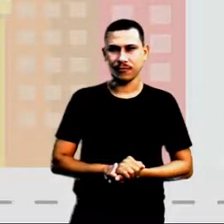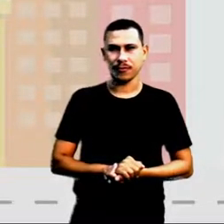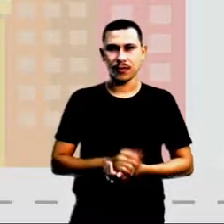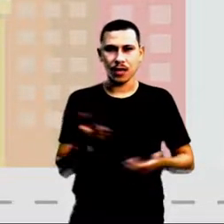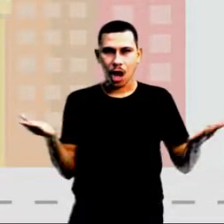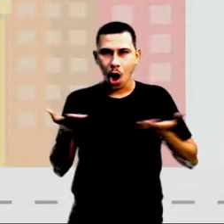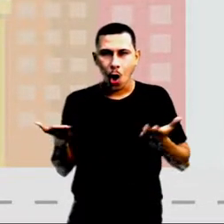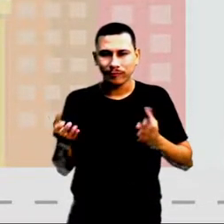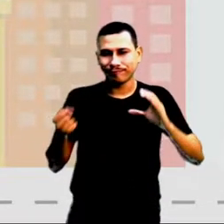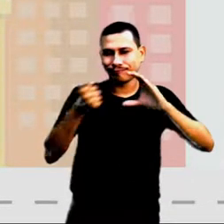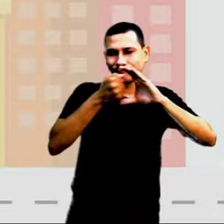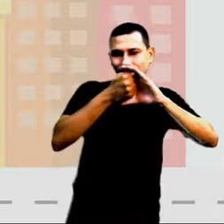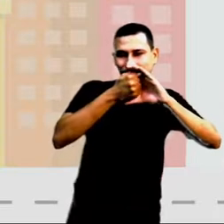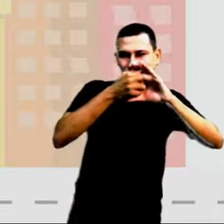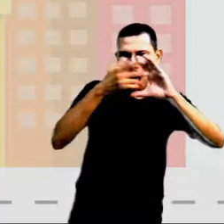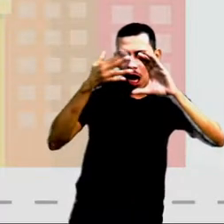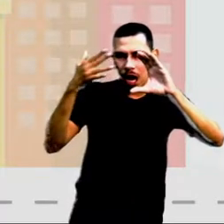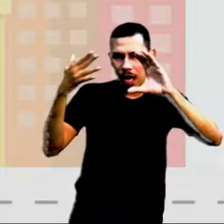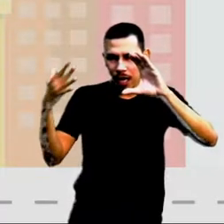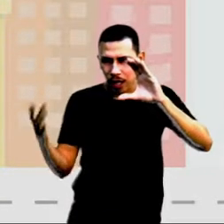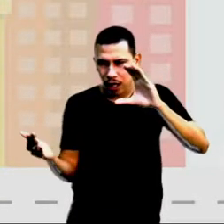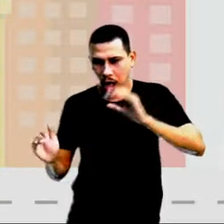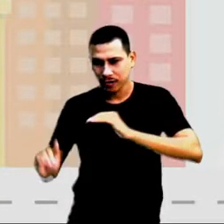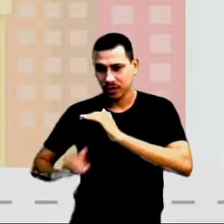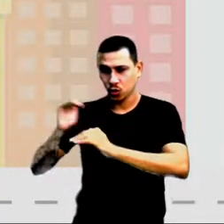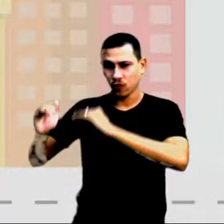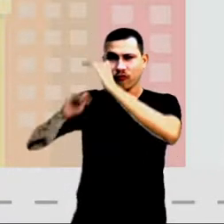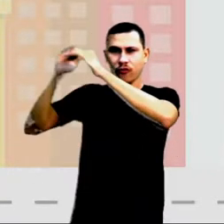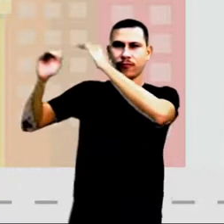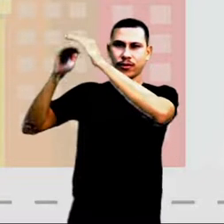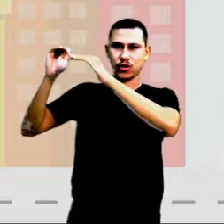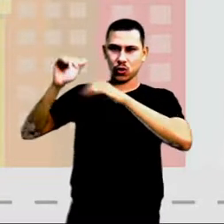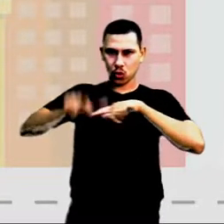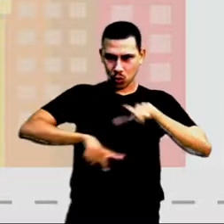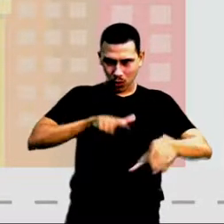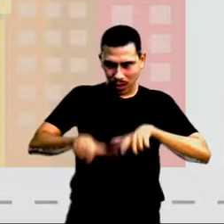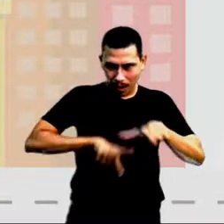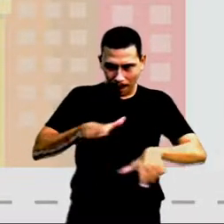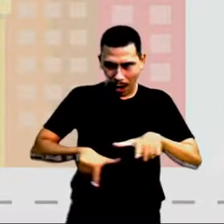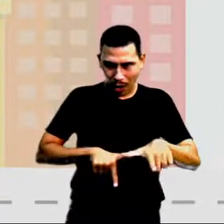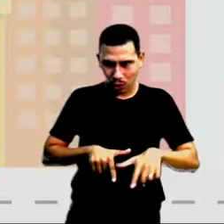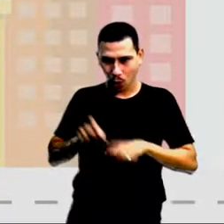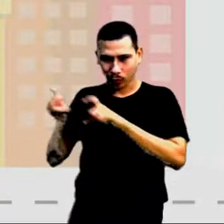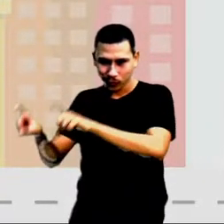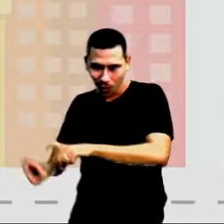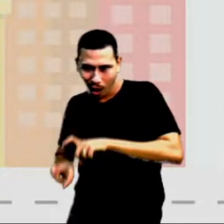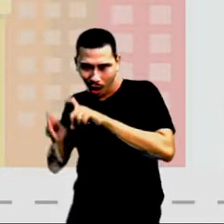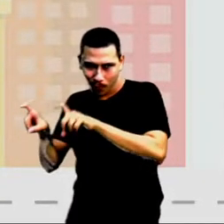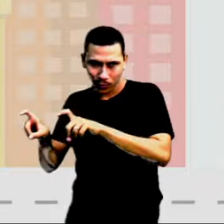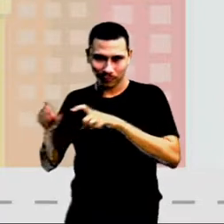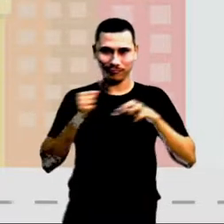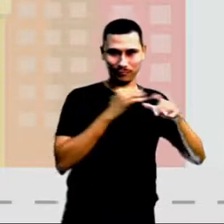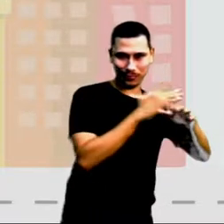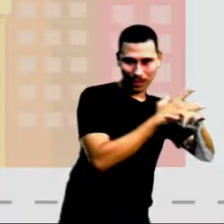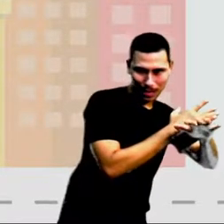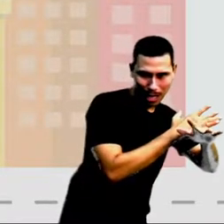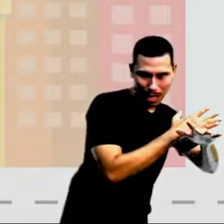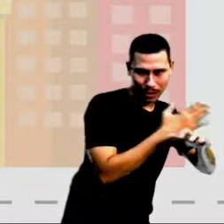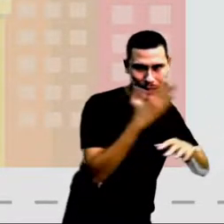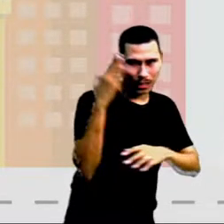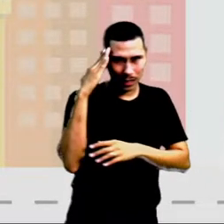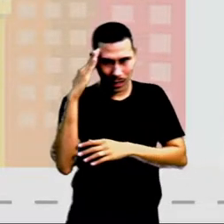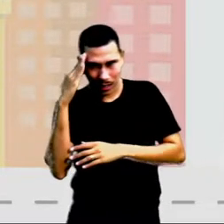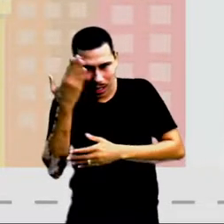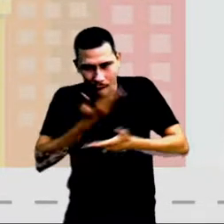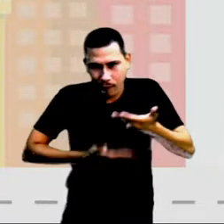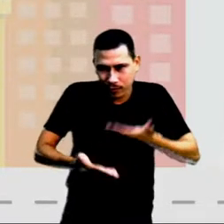as características e o desenvolvimento do trabalho no campo e na cidade.